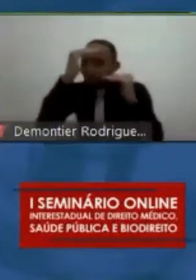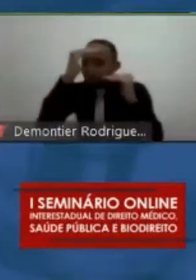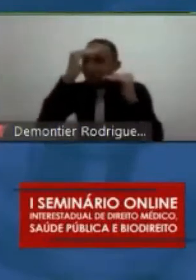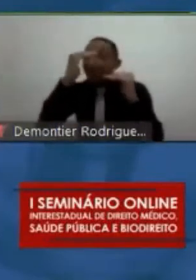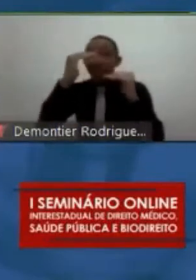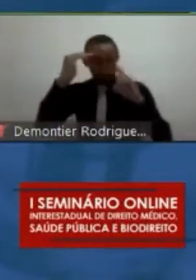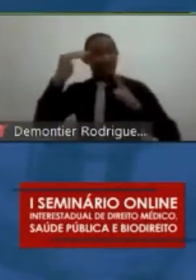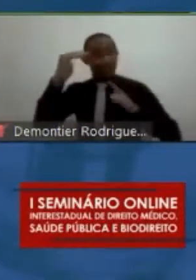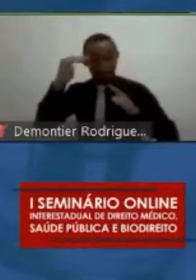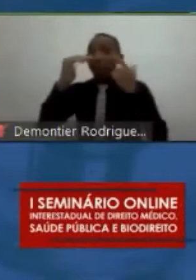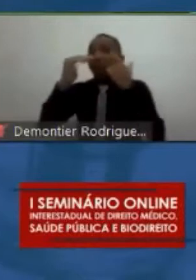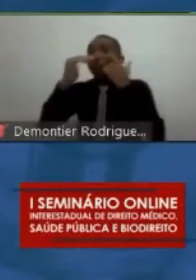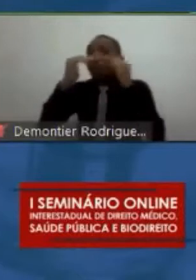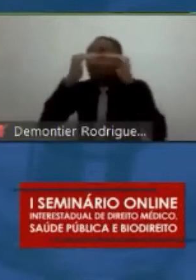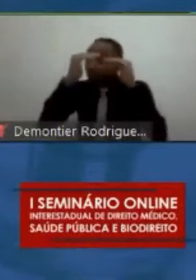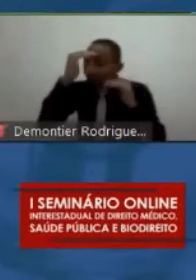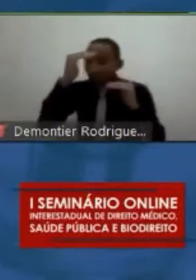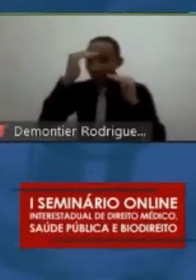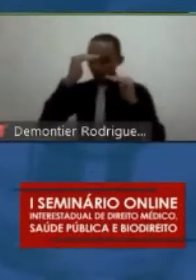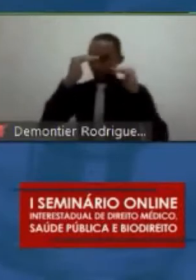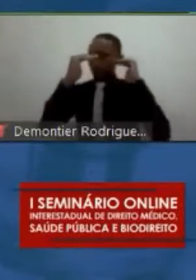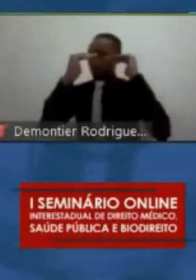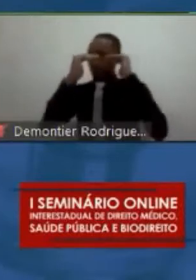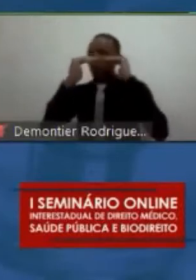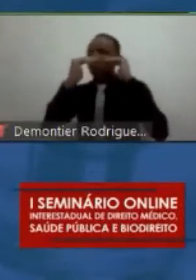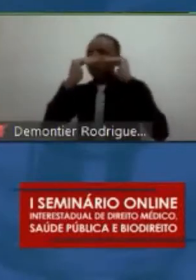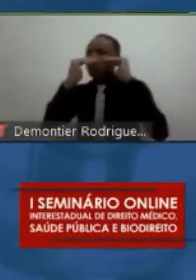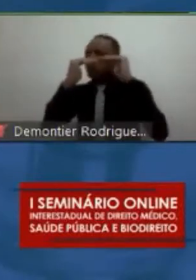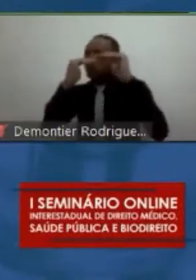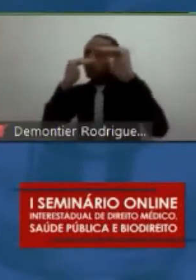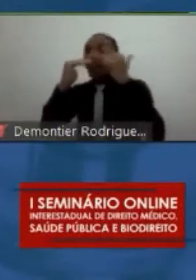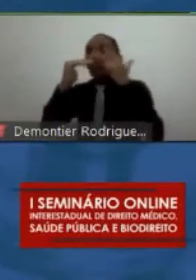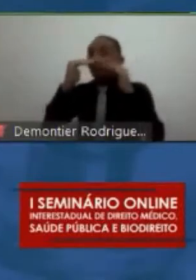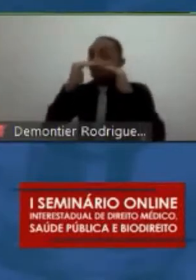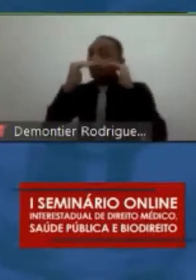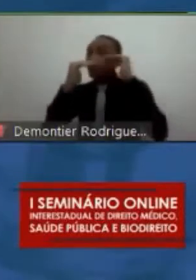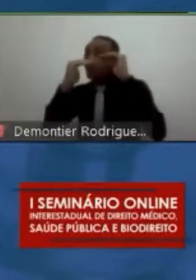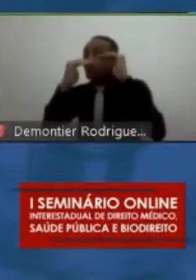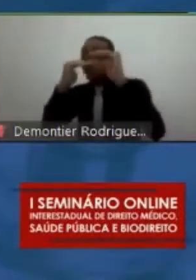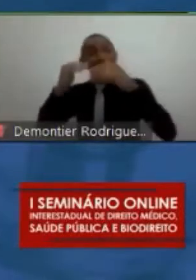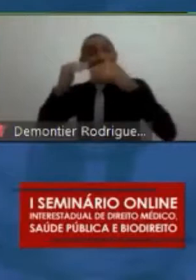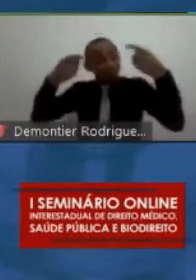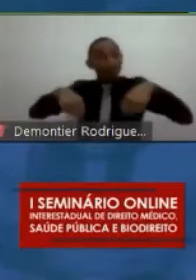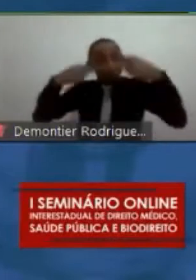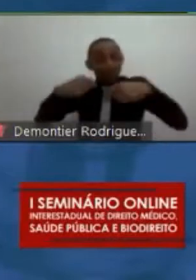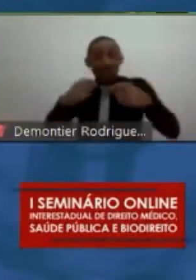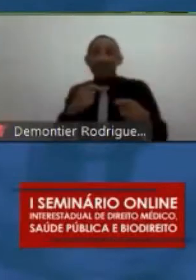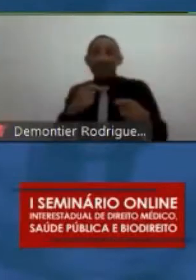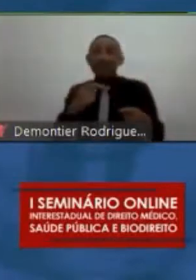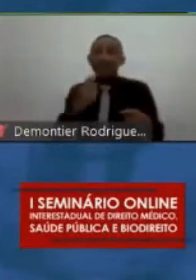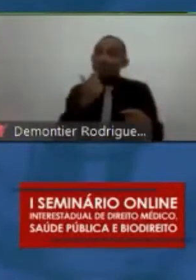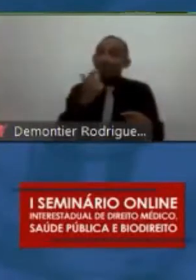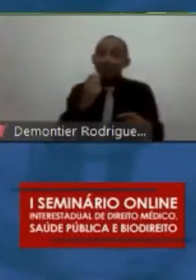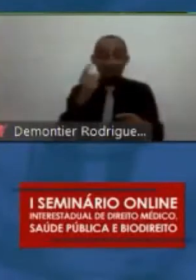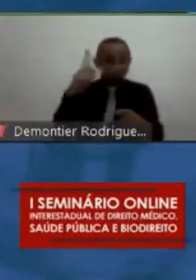anemia, por causa da sua perda. Por isso que o uso racional dos recursos, inclusive do sangue do paciente, e a tolerância,